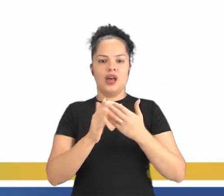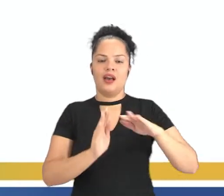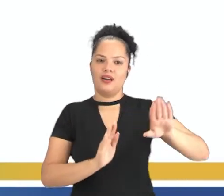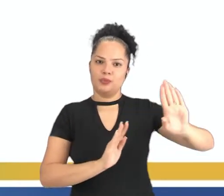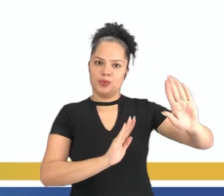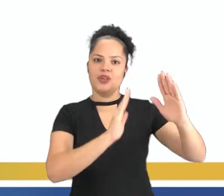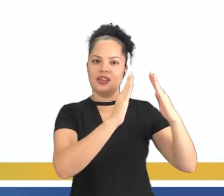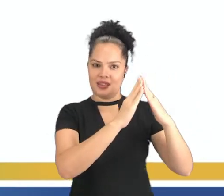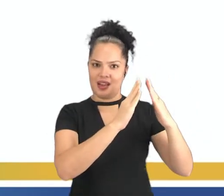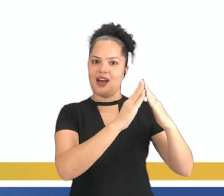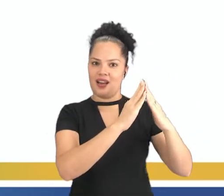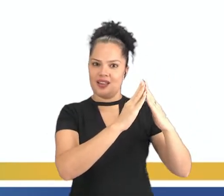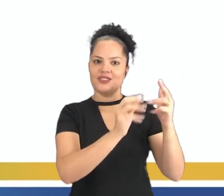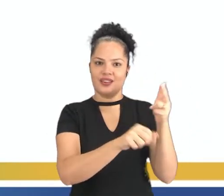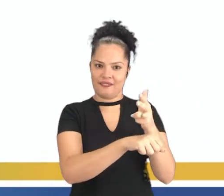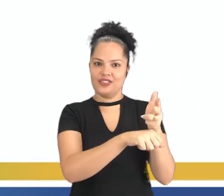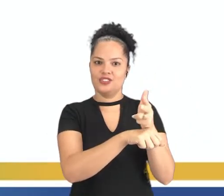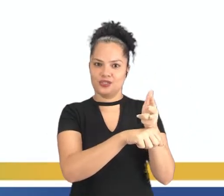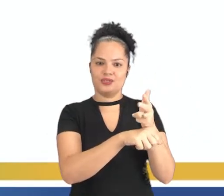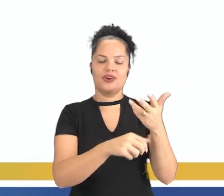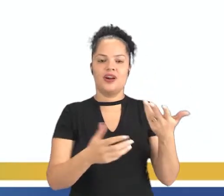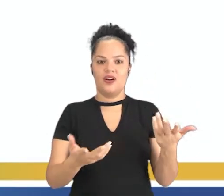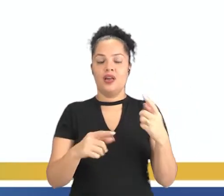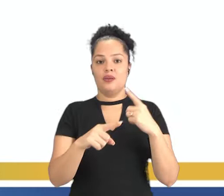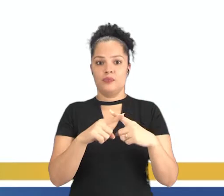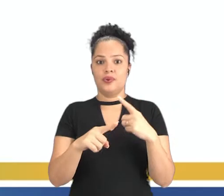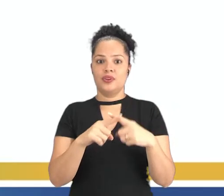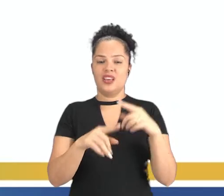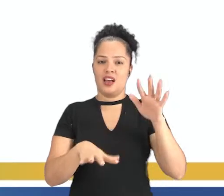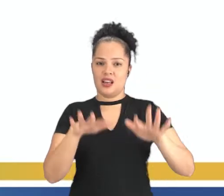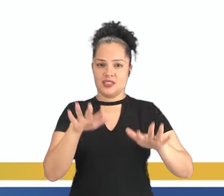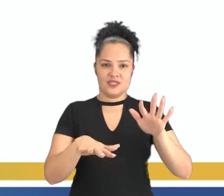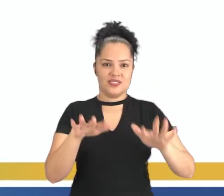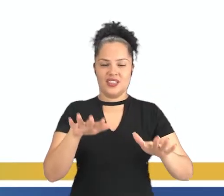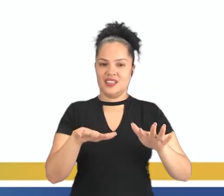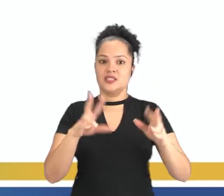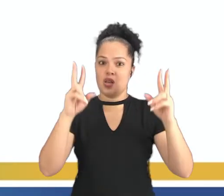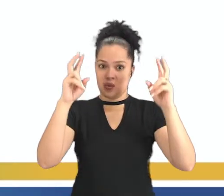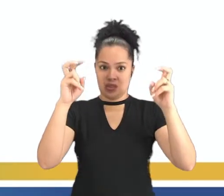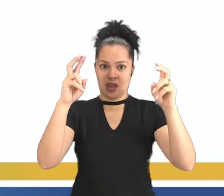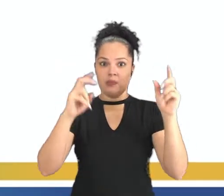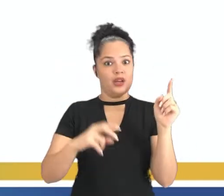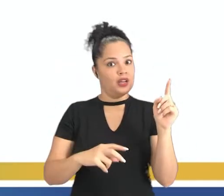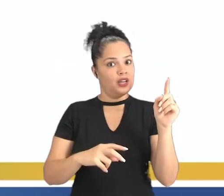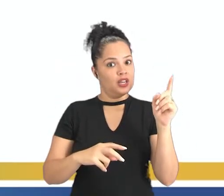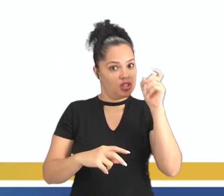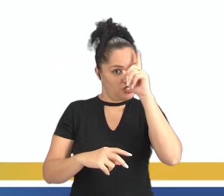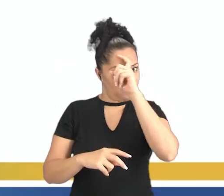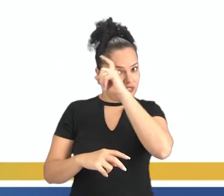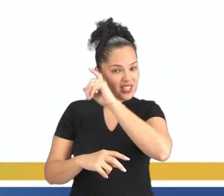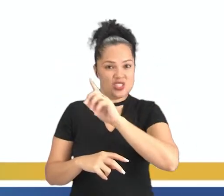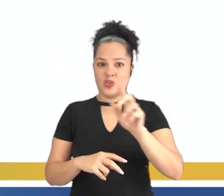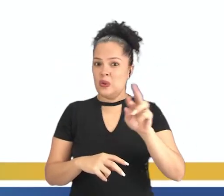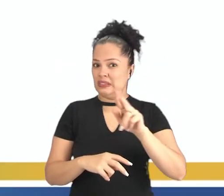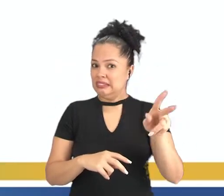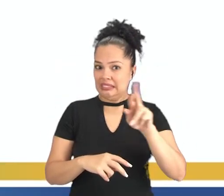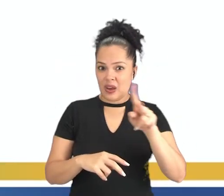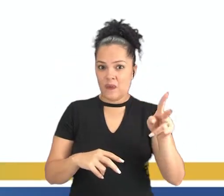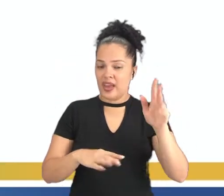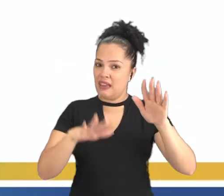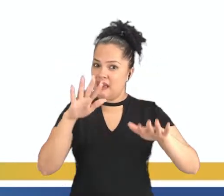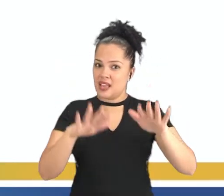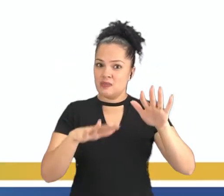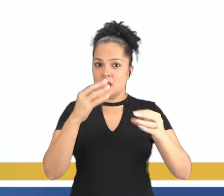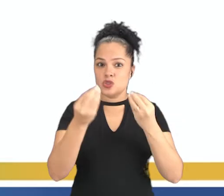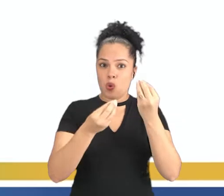aprendendo através de aulas remotas. Pois, muitas vezes, não é o tema que é difícil. Sua dificuldade pode estar na